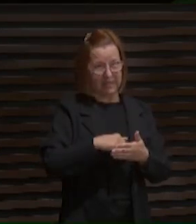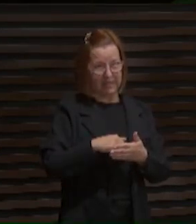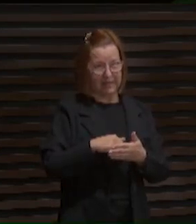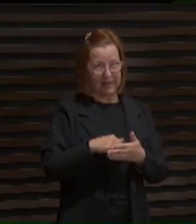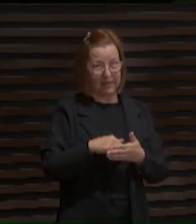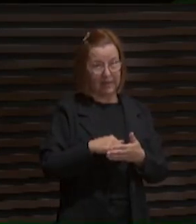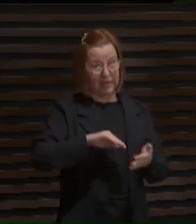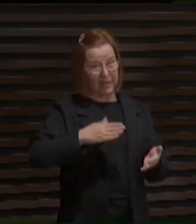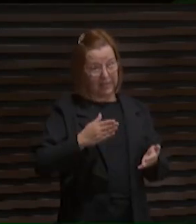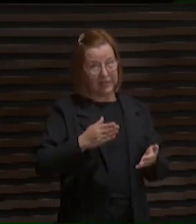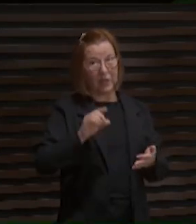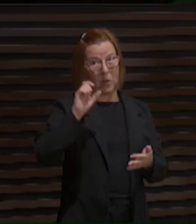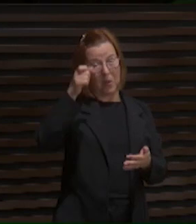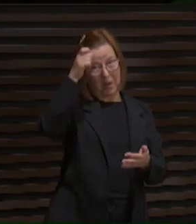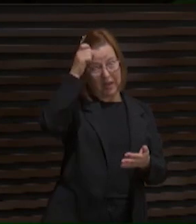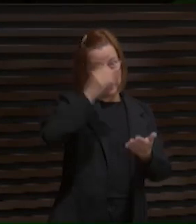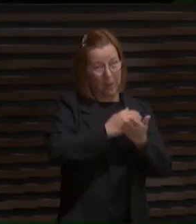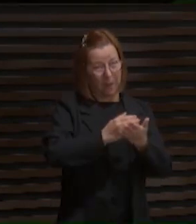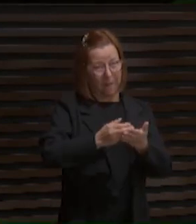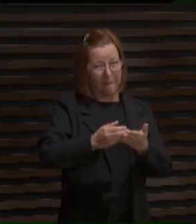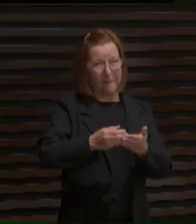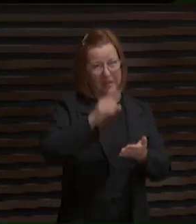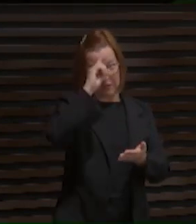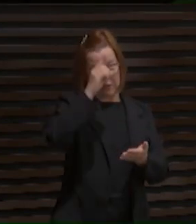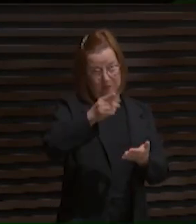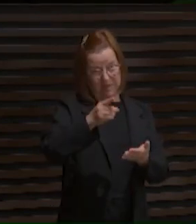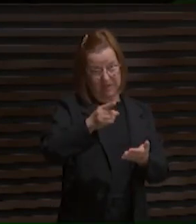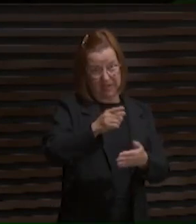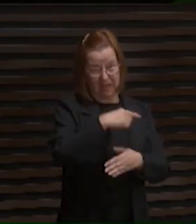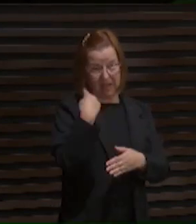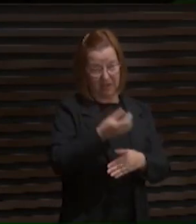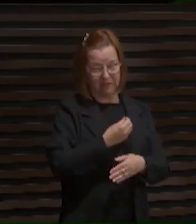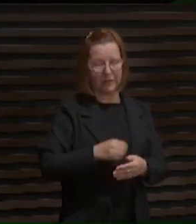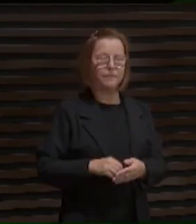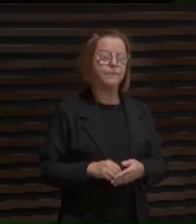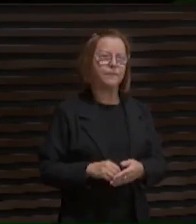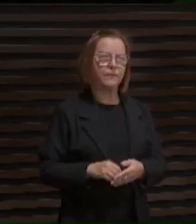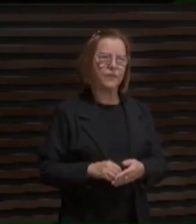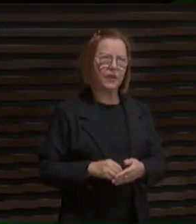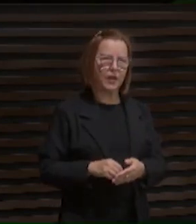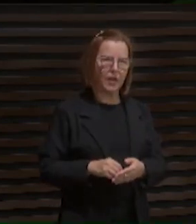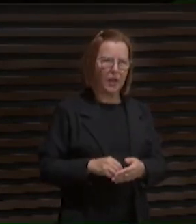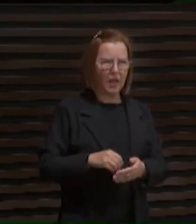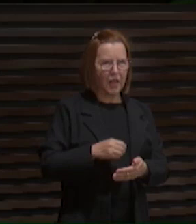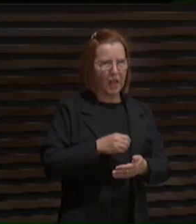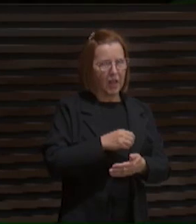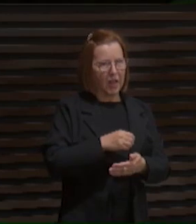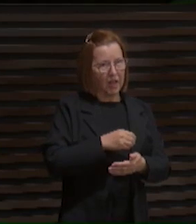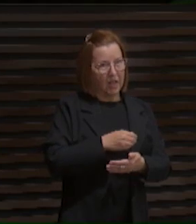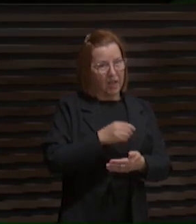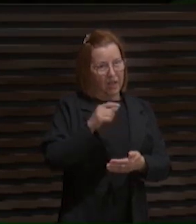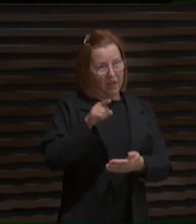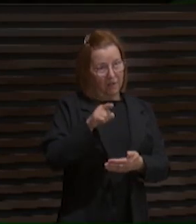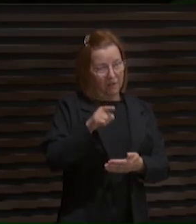Vocês têm noção da quantidade de tempo e dinheiro que é investido